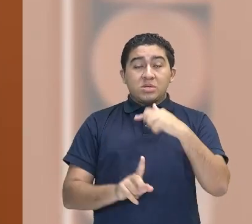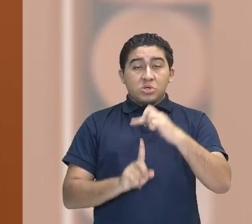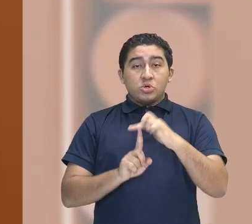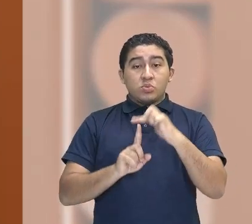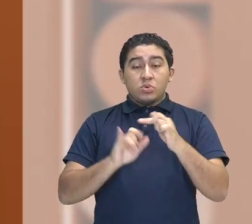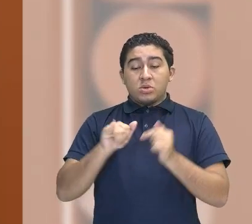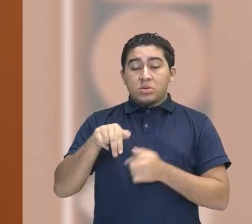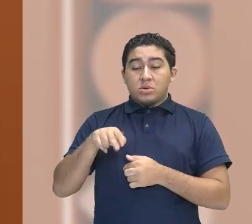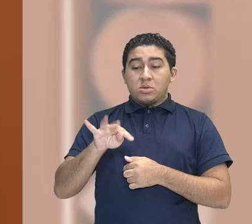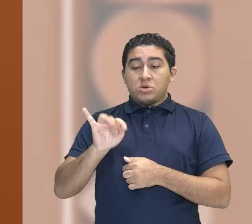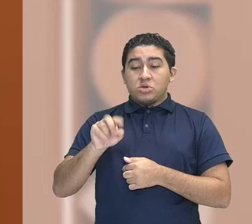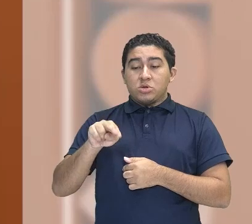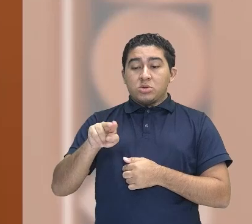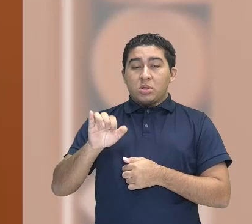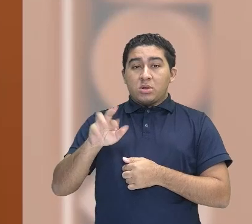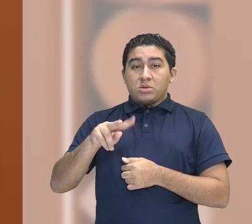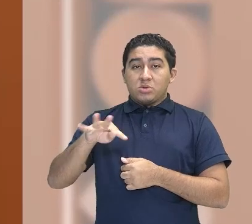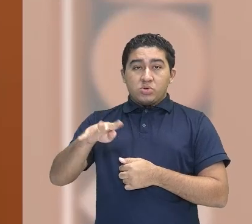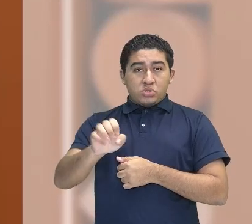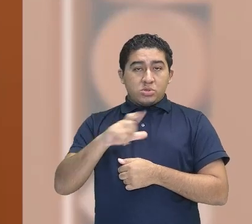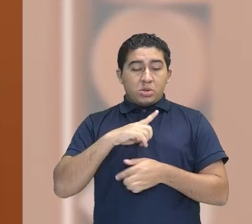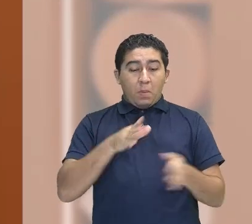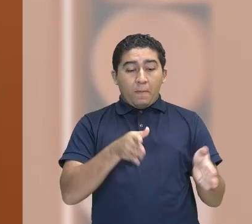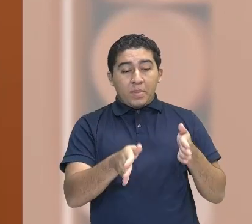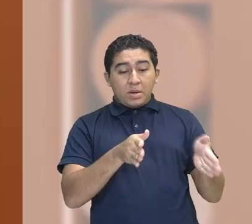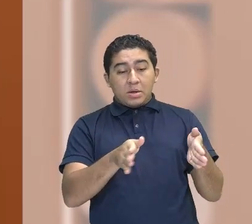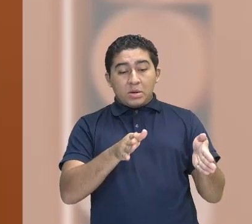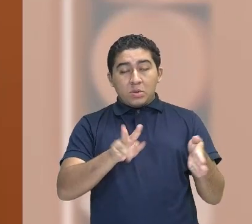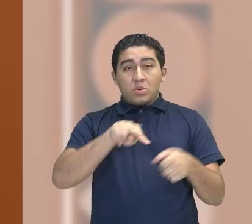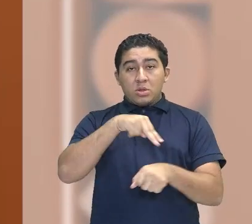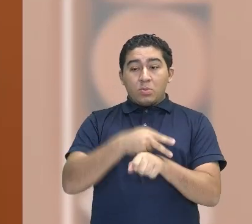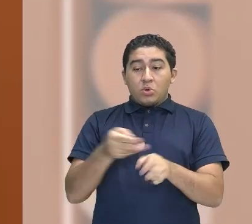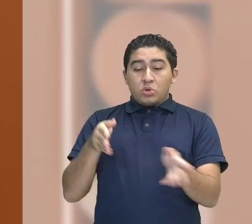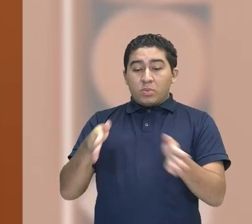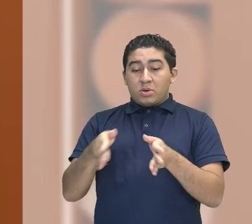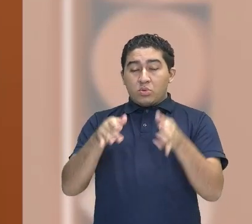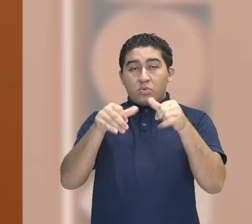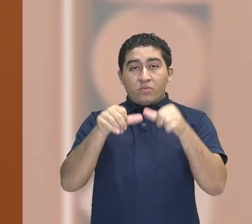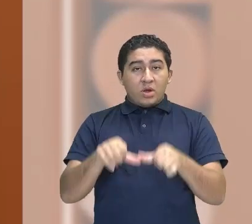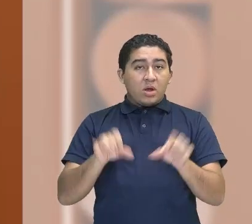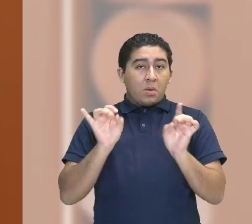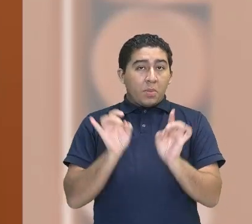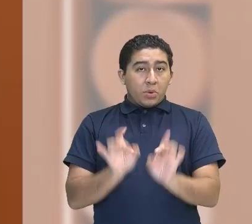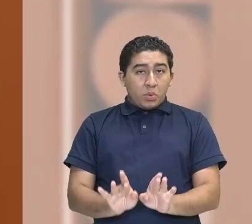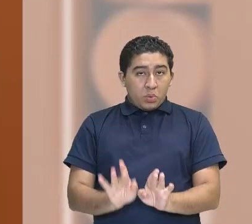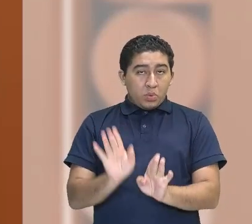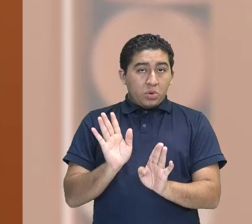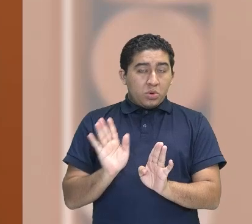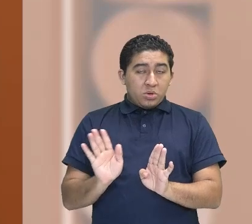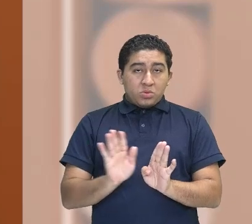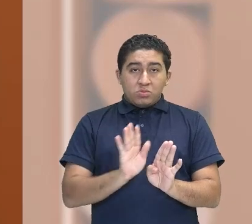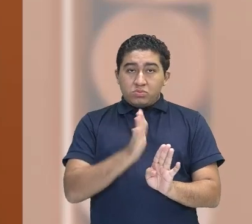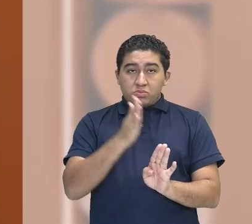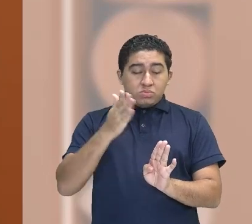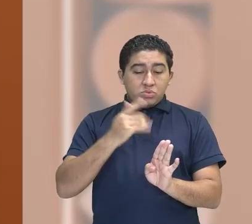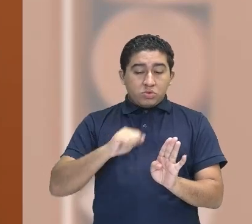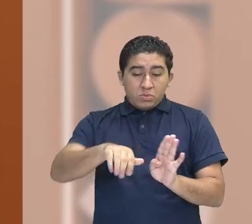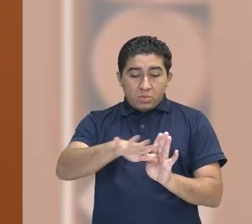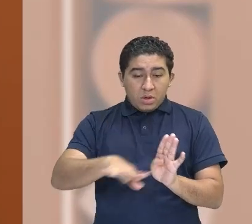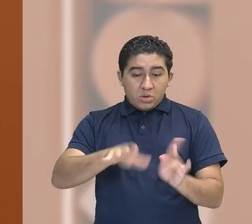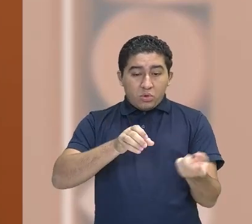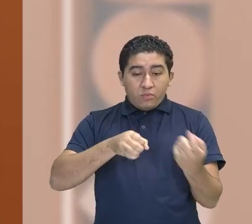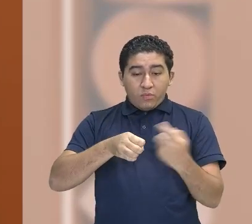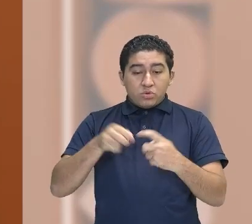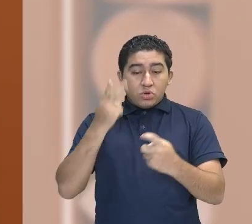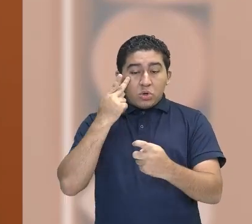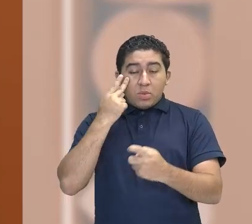fala, vai ocorrer durante o período, deixa aquele período ali, abandona aquela área, deixa se regenerar,